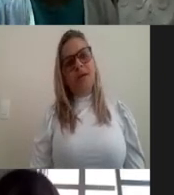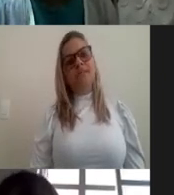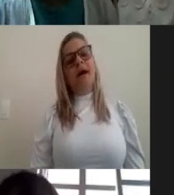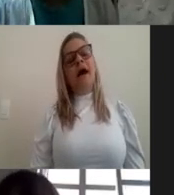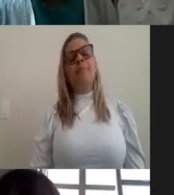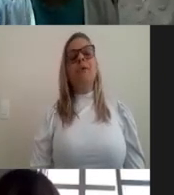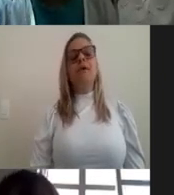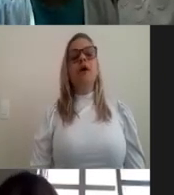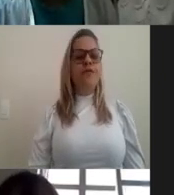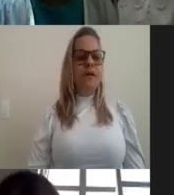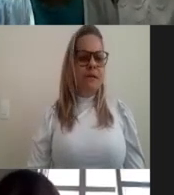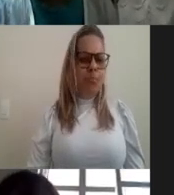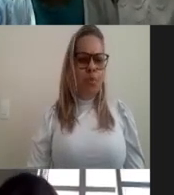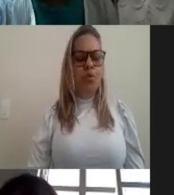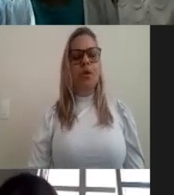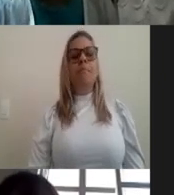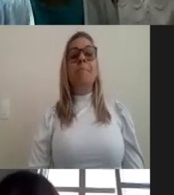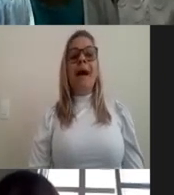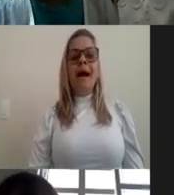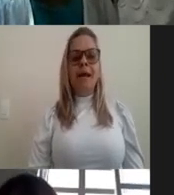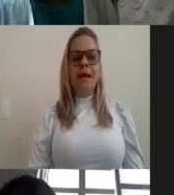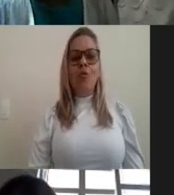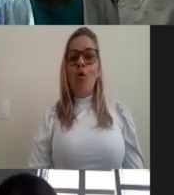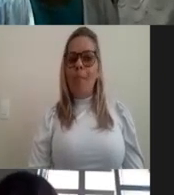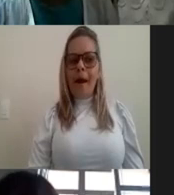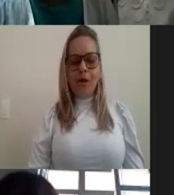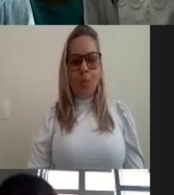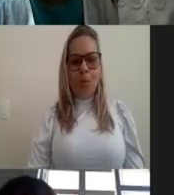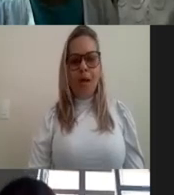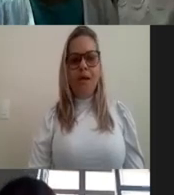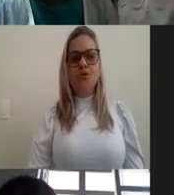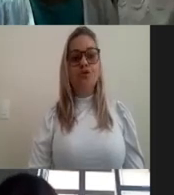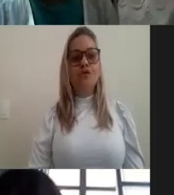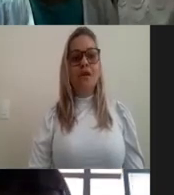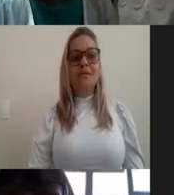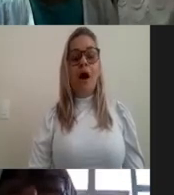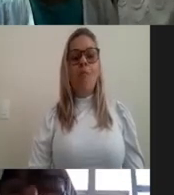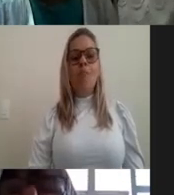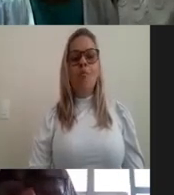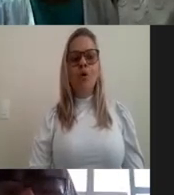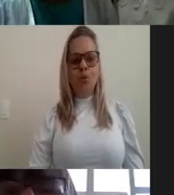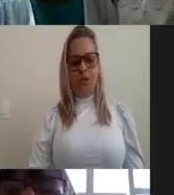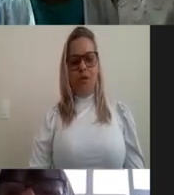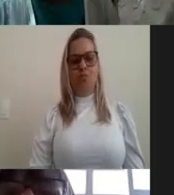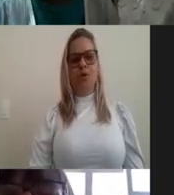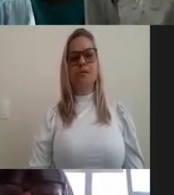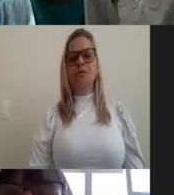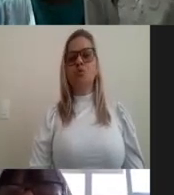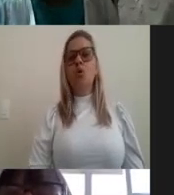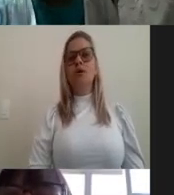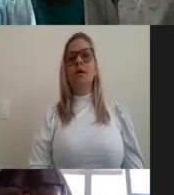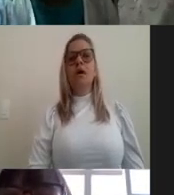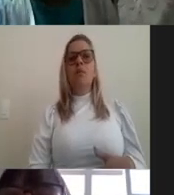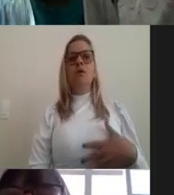aqui tem WhatsApp, no Facebook, marquem o Roberto, porque isso é um diferencial muito grande. Porque